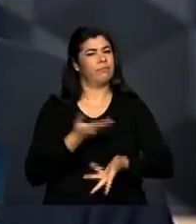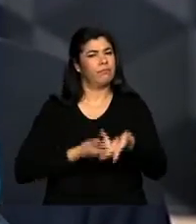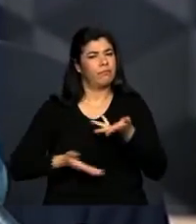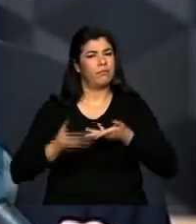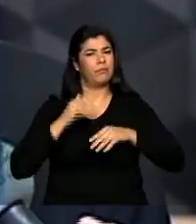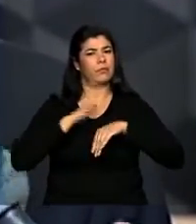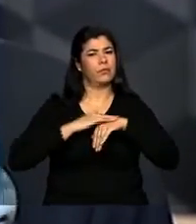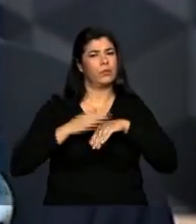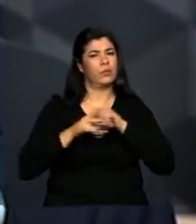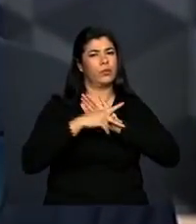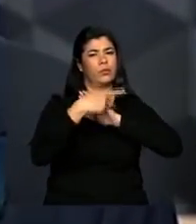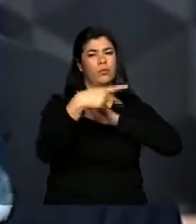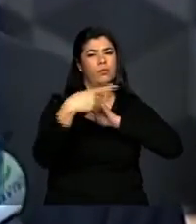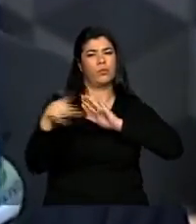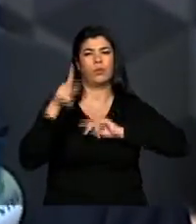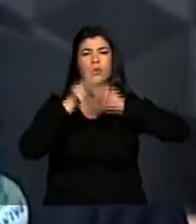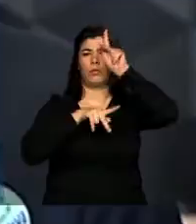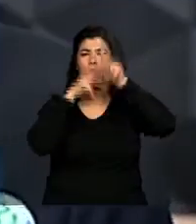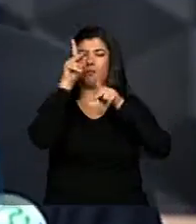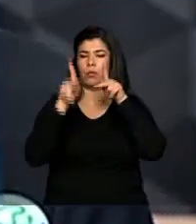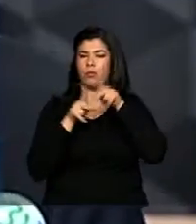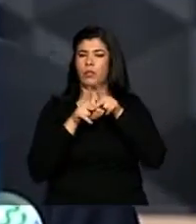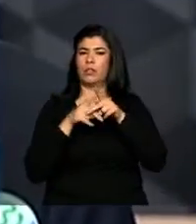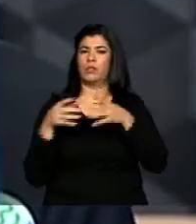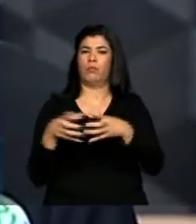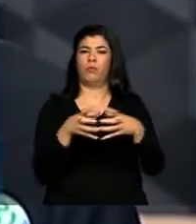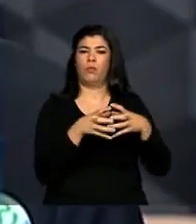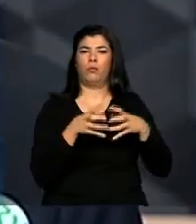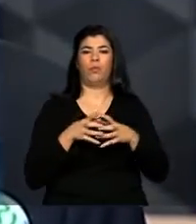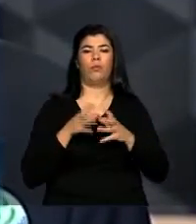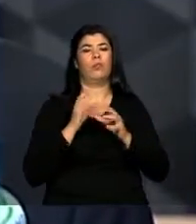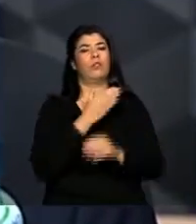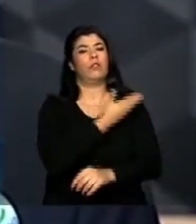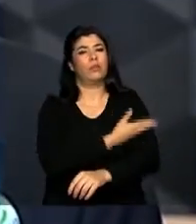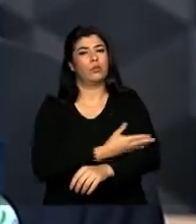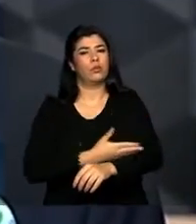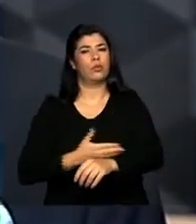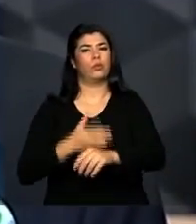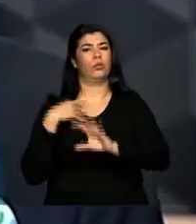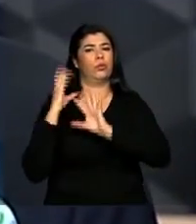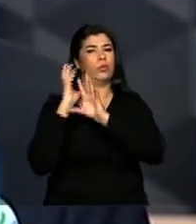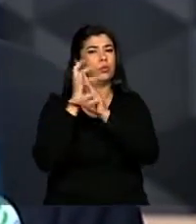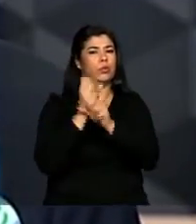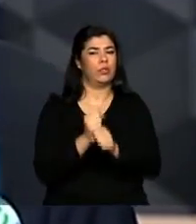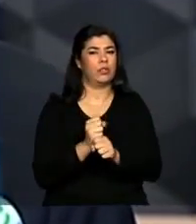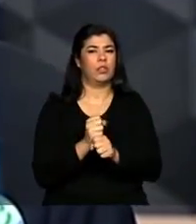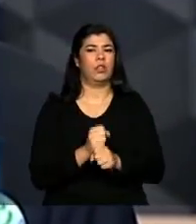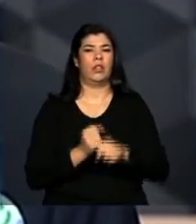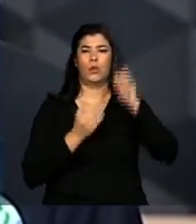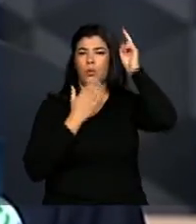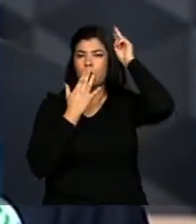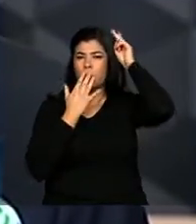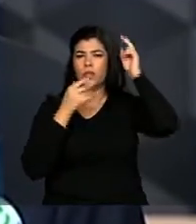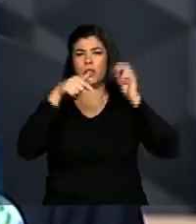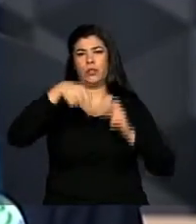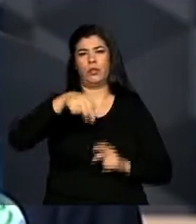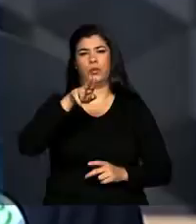carinho, junto às populações e comunidades tradicionais, indígenas, quilombolas,